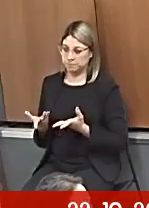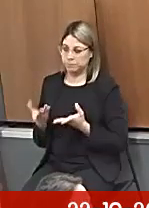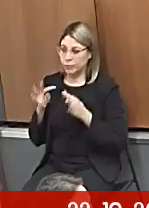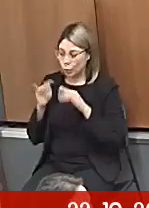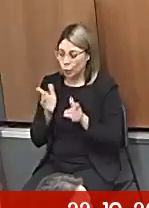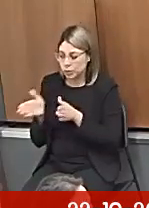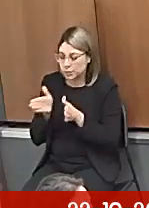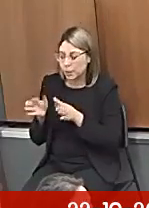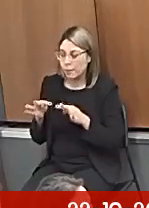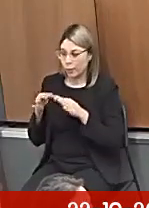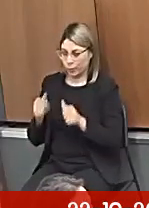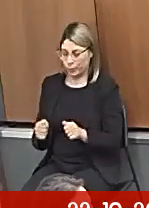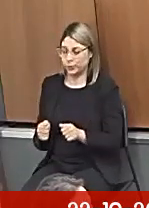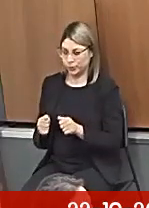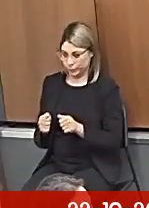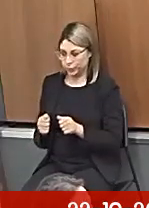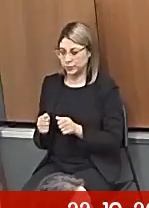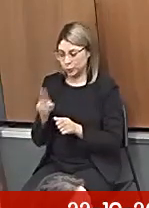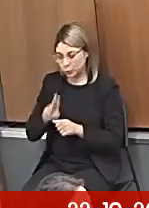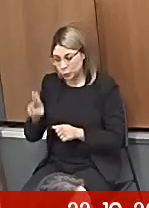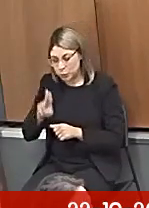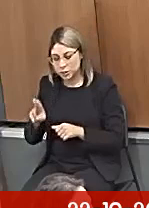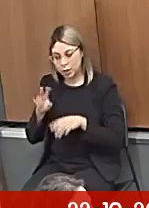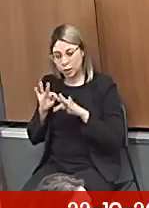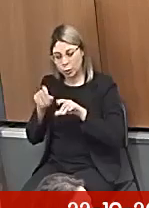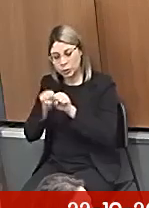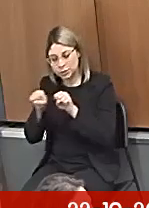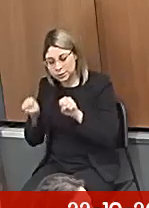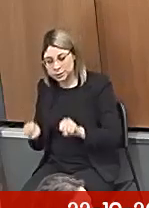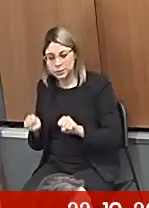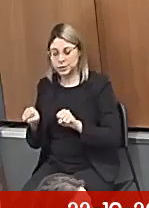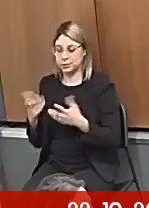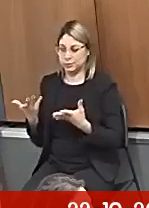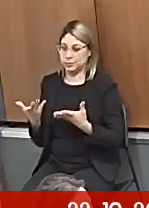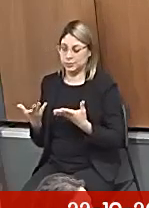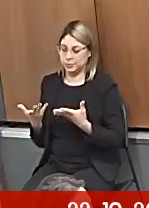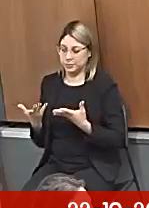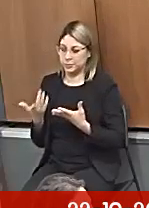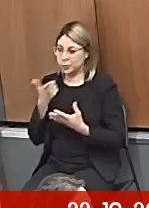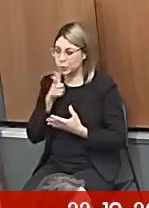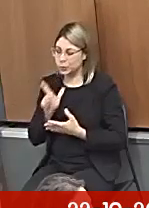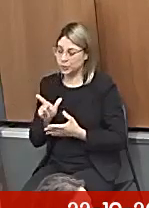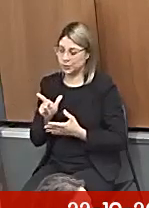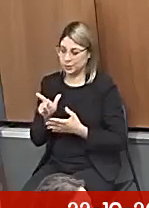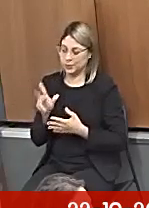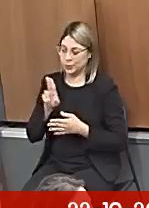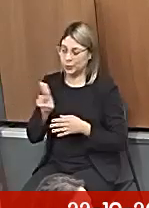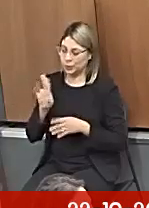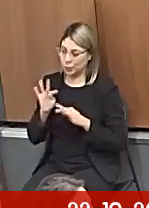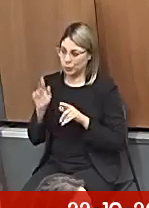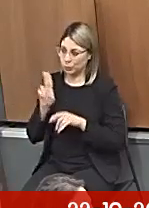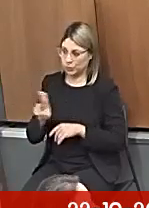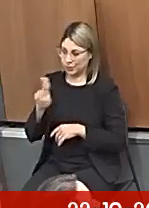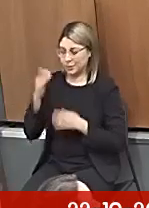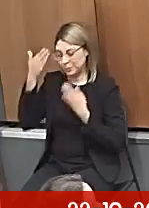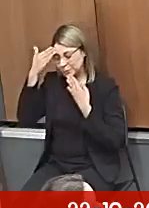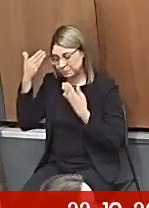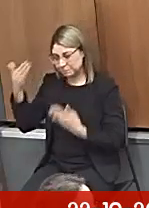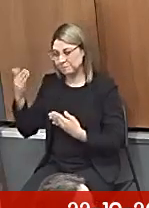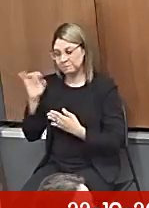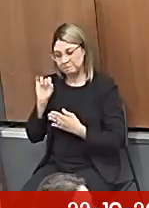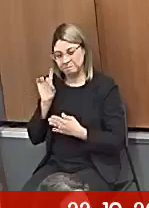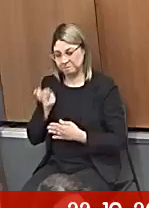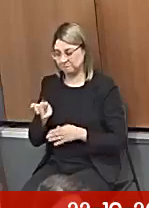deficiência, utilizando esses sistemas e métodos para que a gente viabilize isso, viu, gente? Muito obrigada.